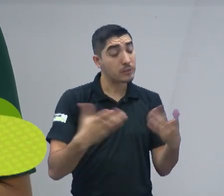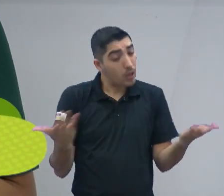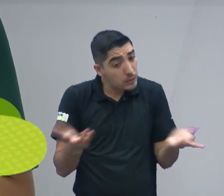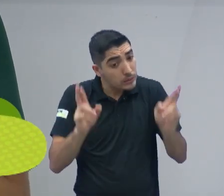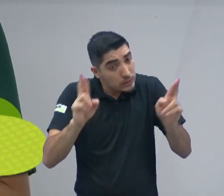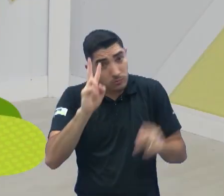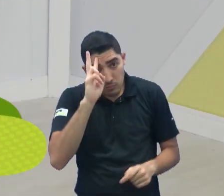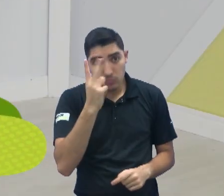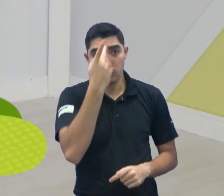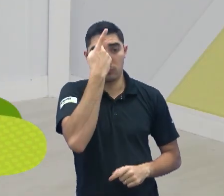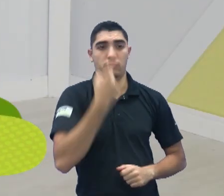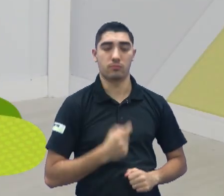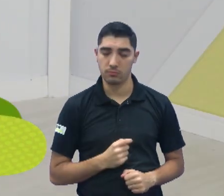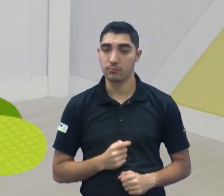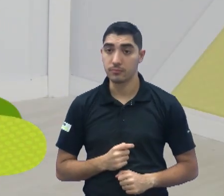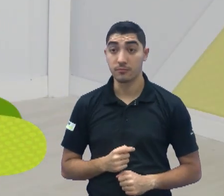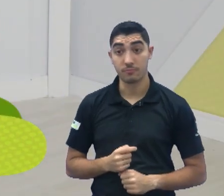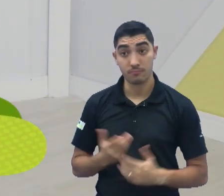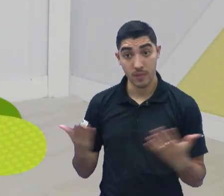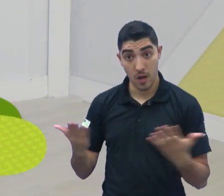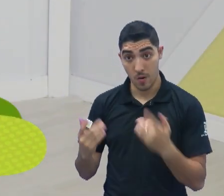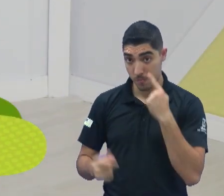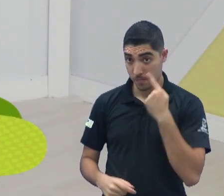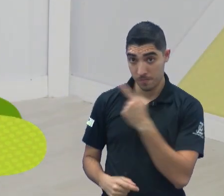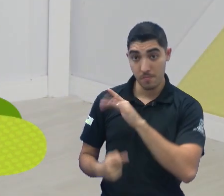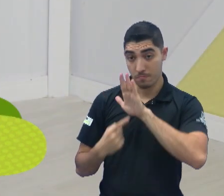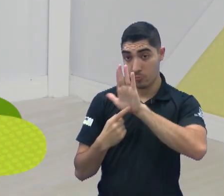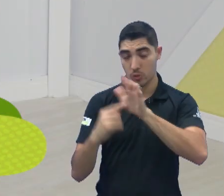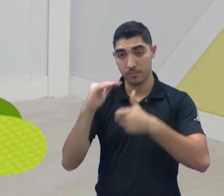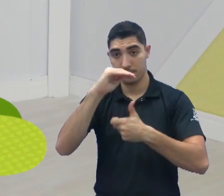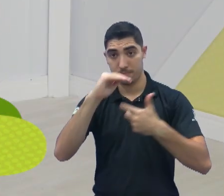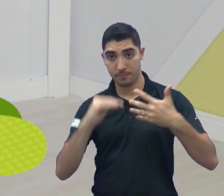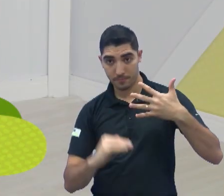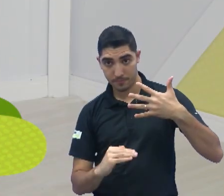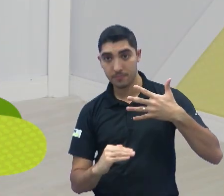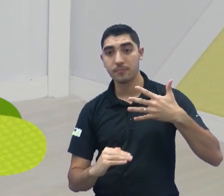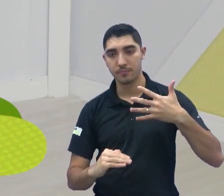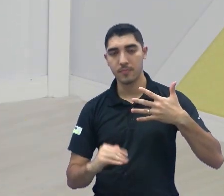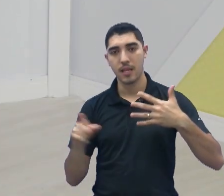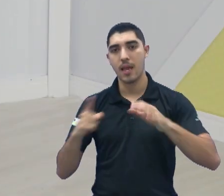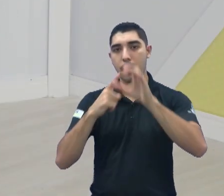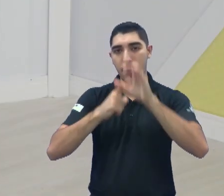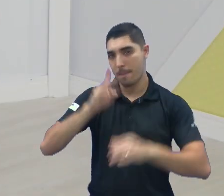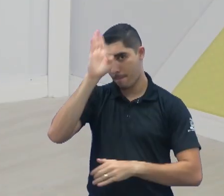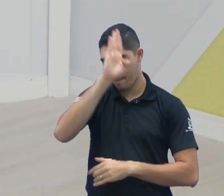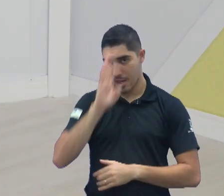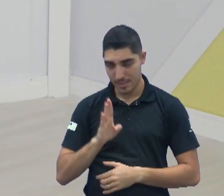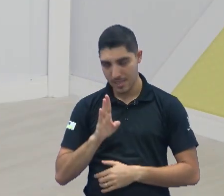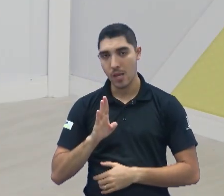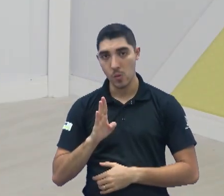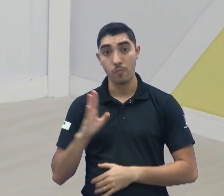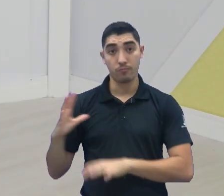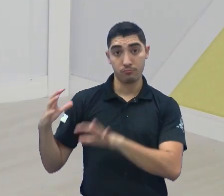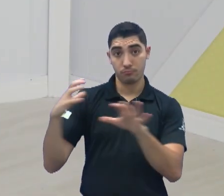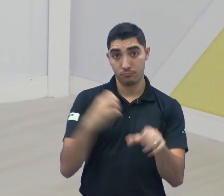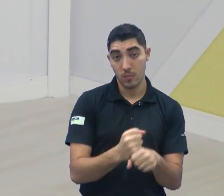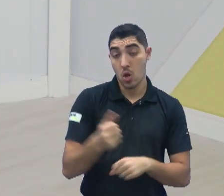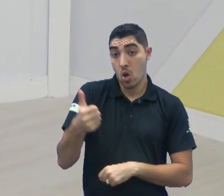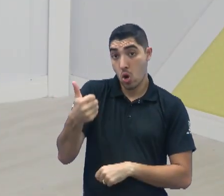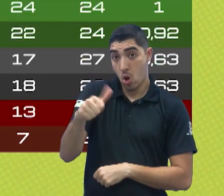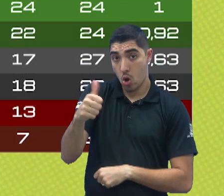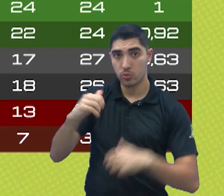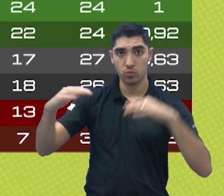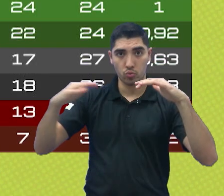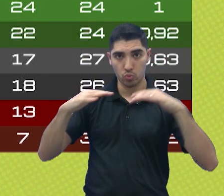do turno. Muito bem. Matheus, coloca pra gente a classificação atual, né, da Superliga, depois de 11 jogos, todo o primeiro turno